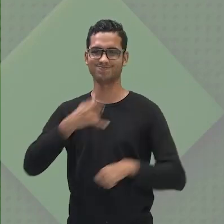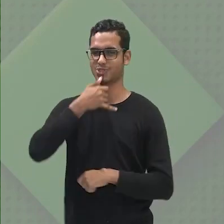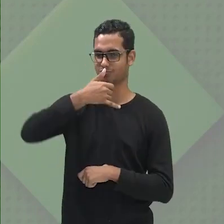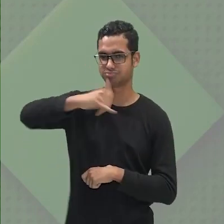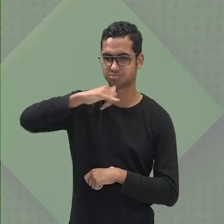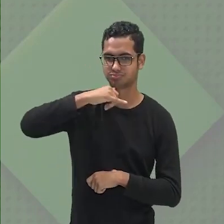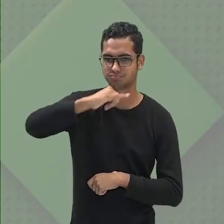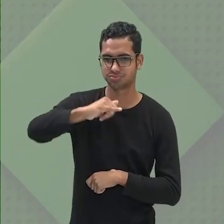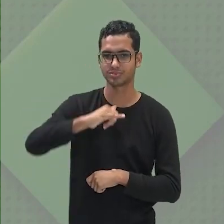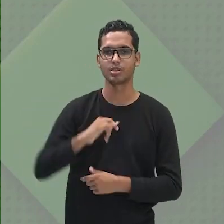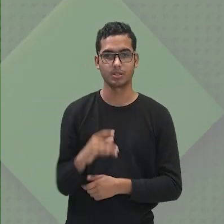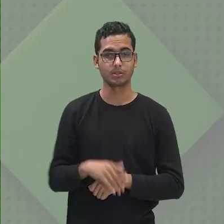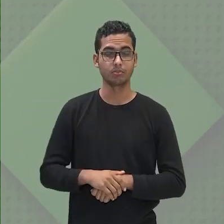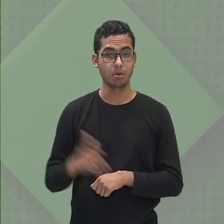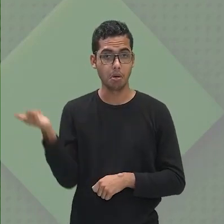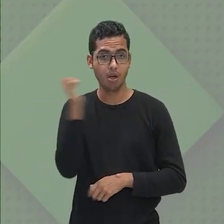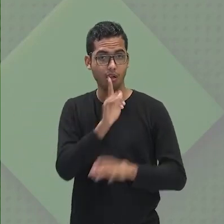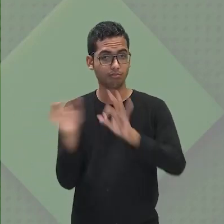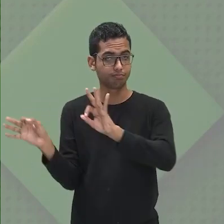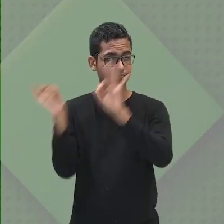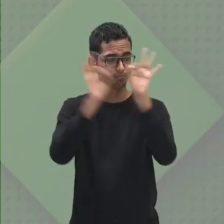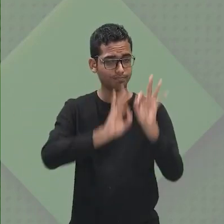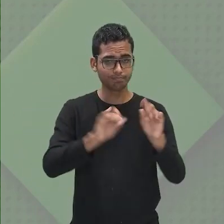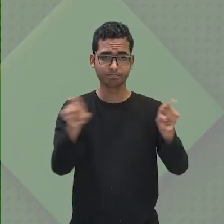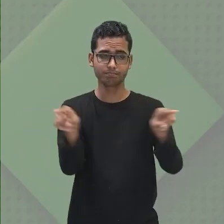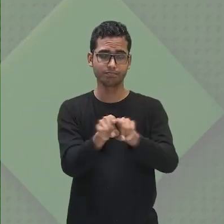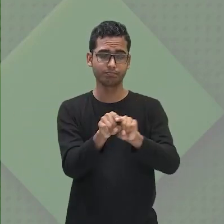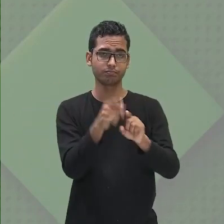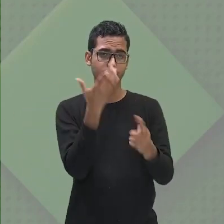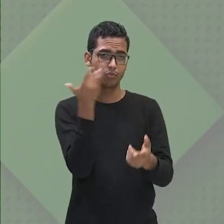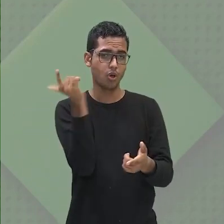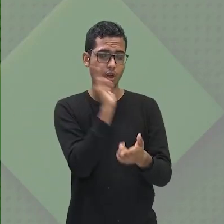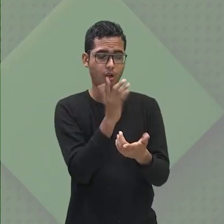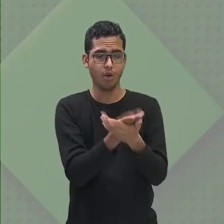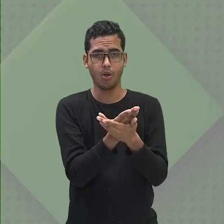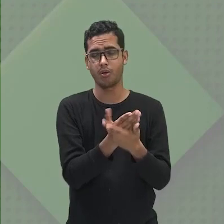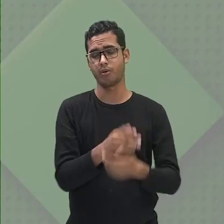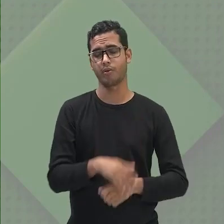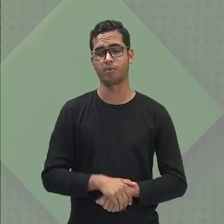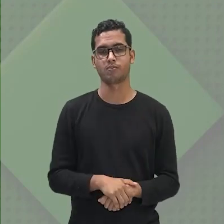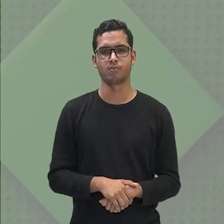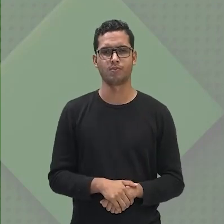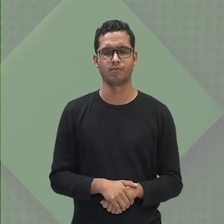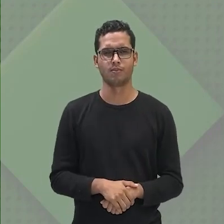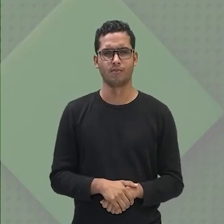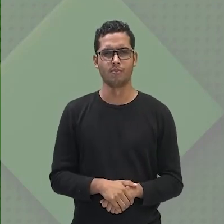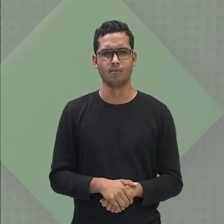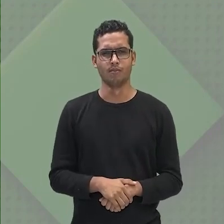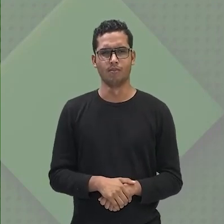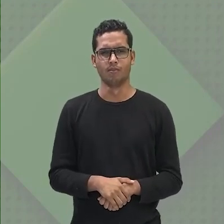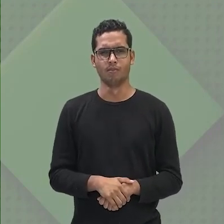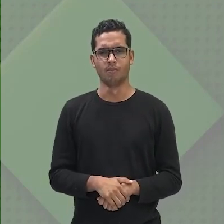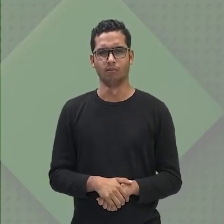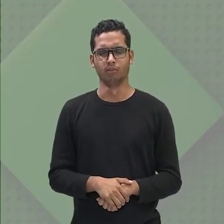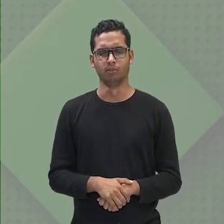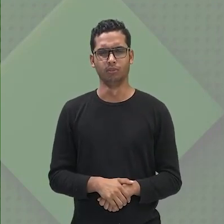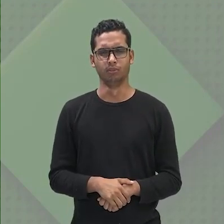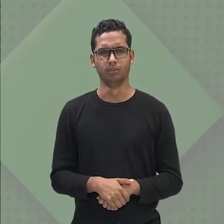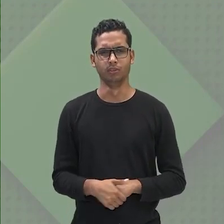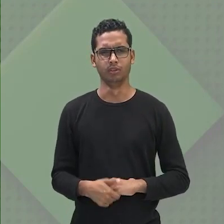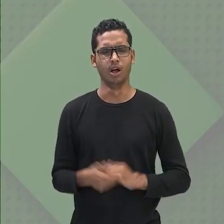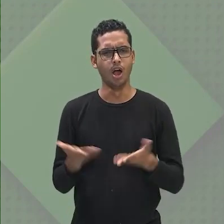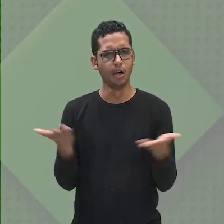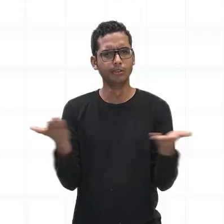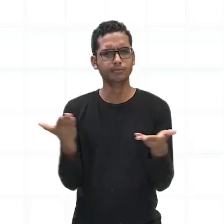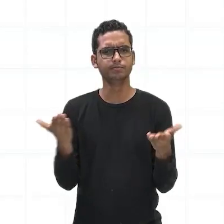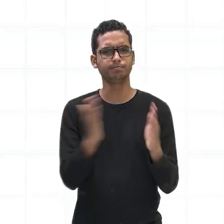gente possa acompanhar, e até mesmo estudar. Então vamos observar um pouco mais desse passar do tempo, ali com o passar do tempo ali